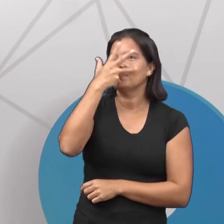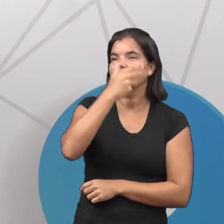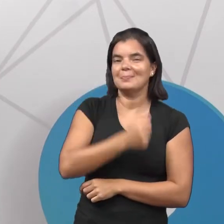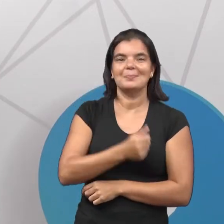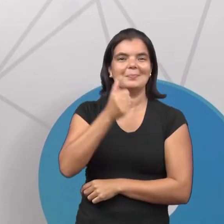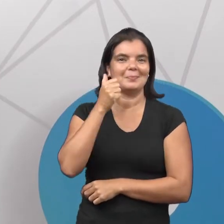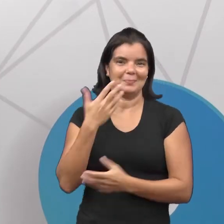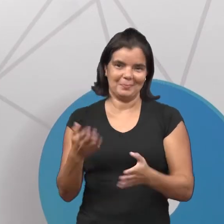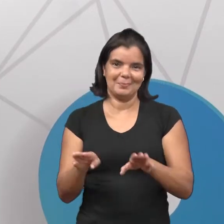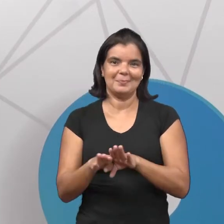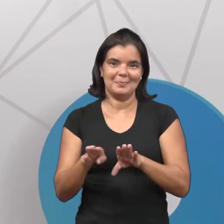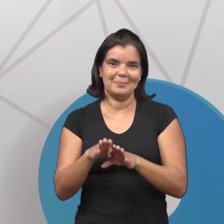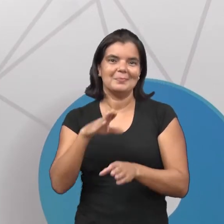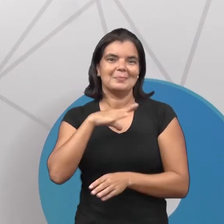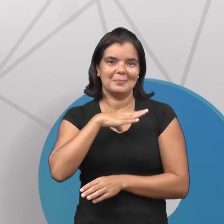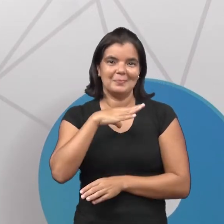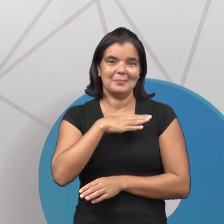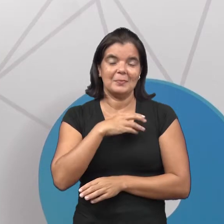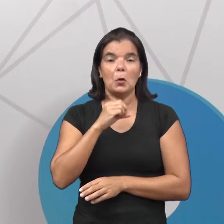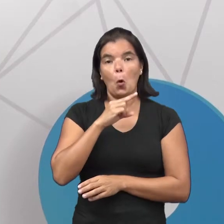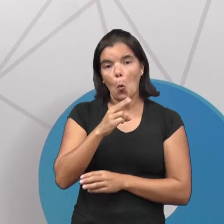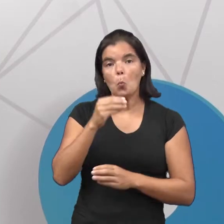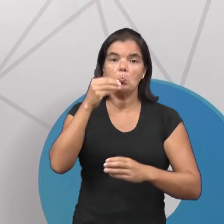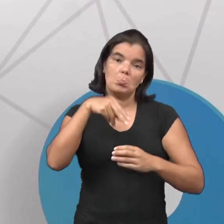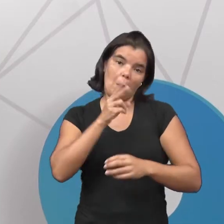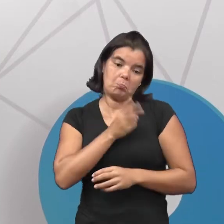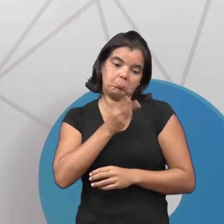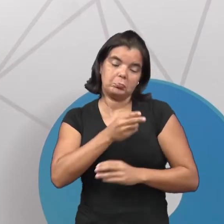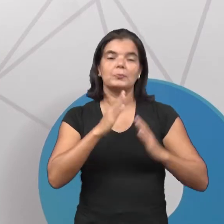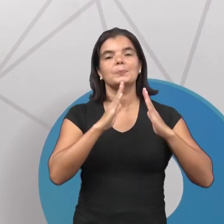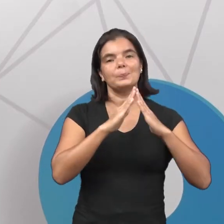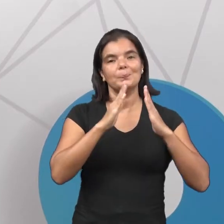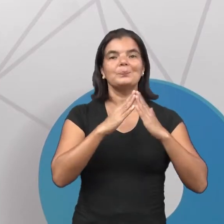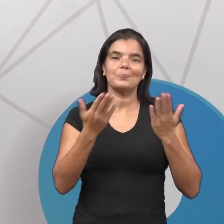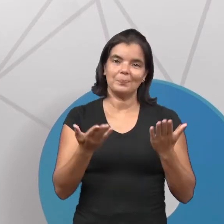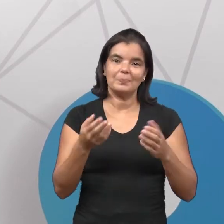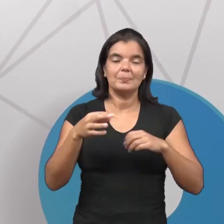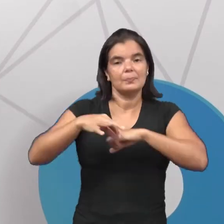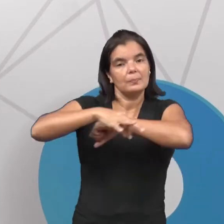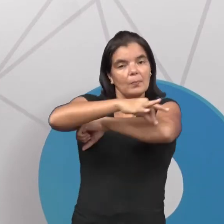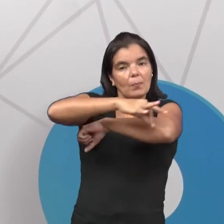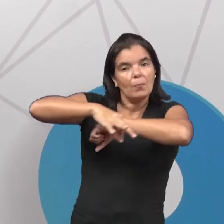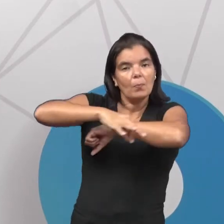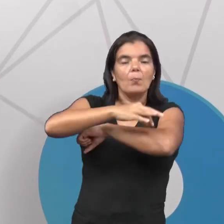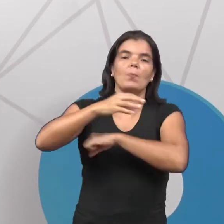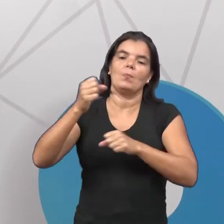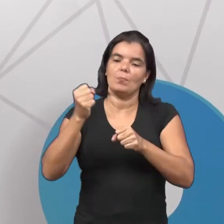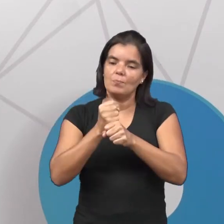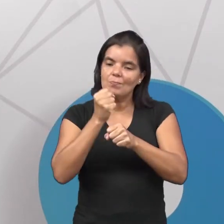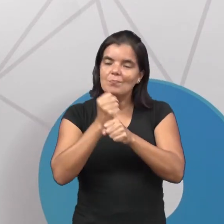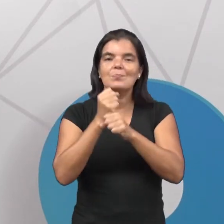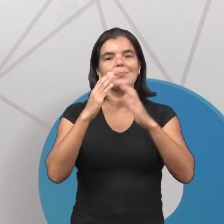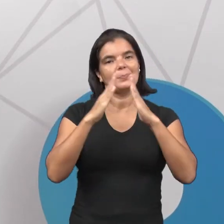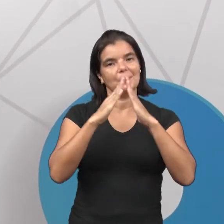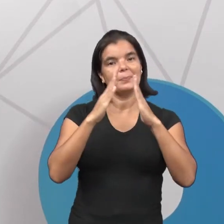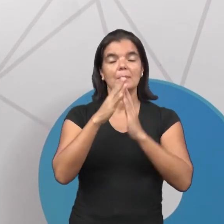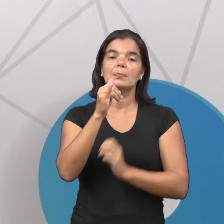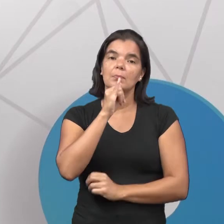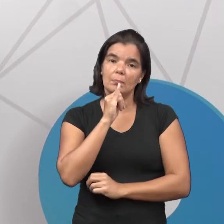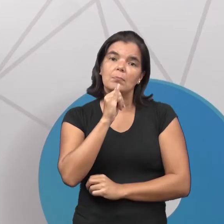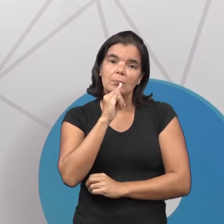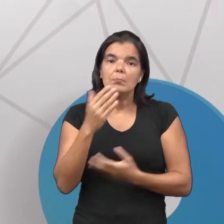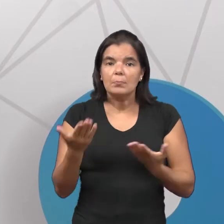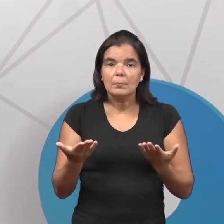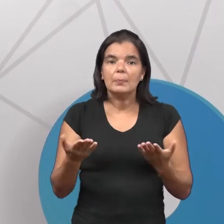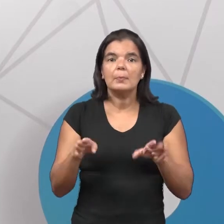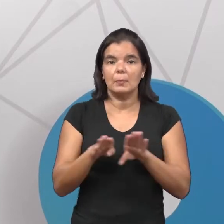cidade, ou até mesmo para morarmos nele. No caso da arquitetura, da construção de casas, por exemplo, nós temos